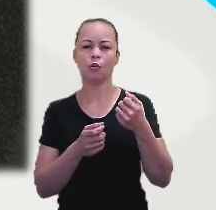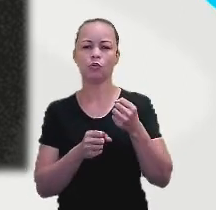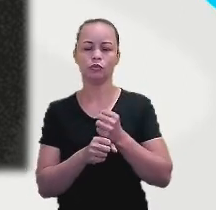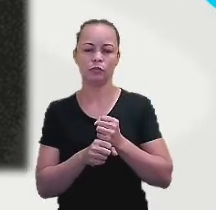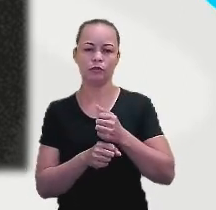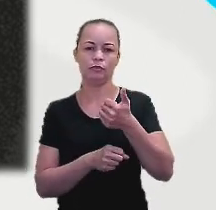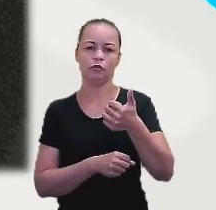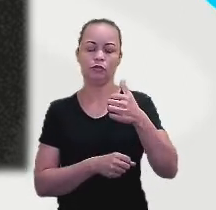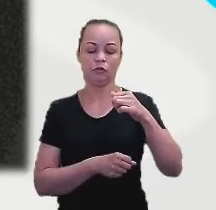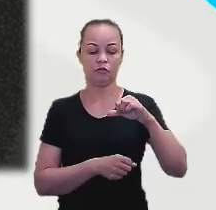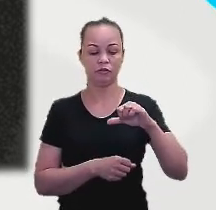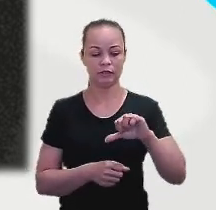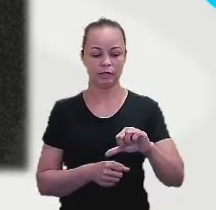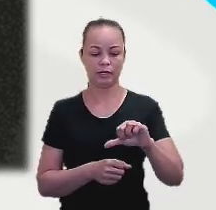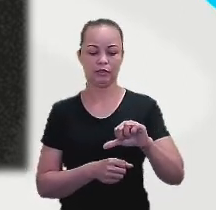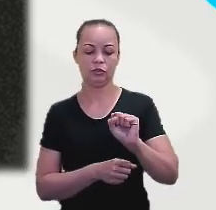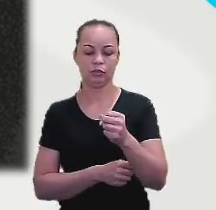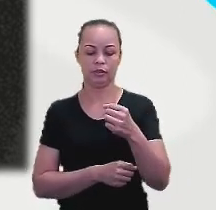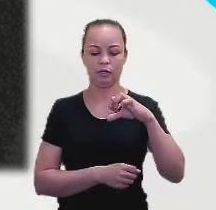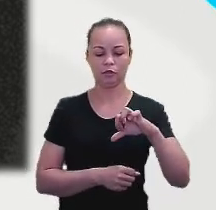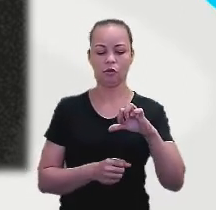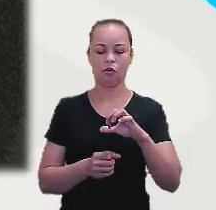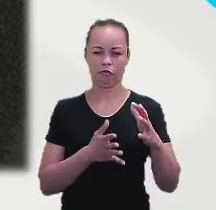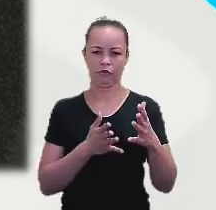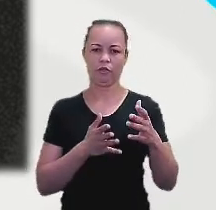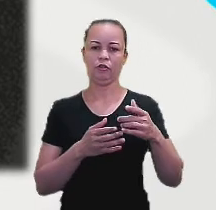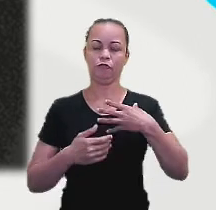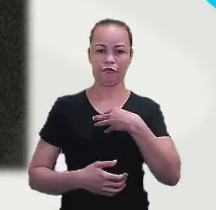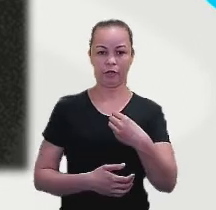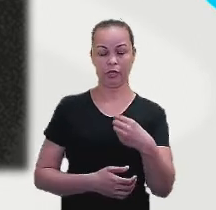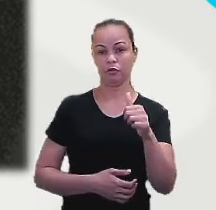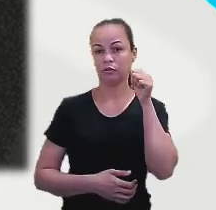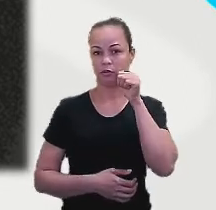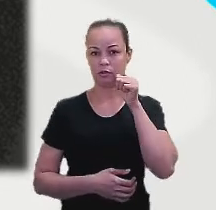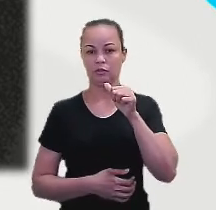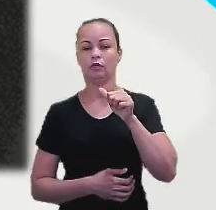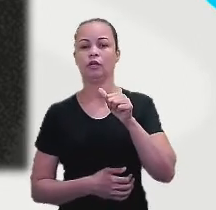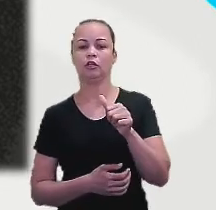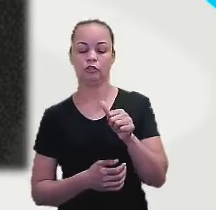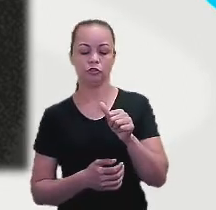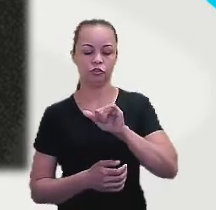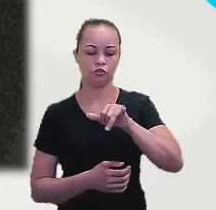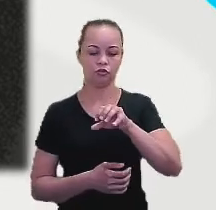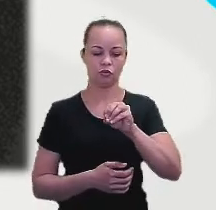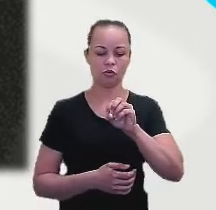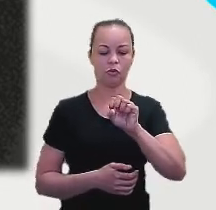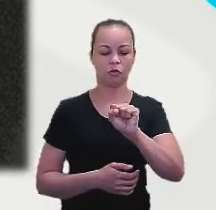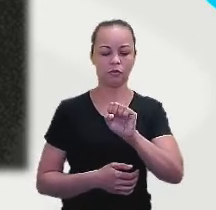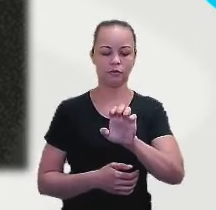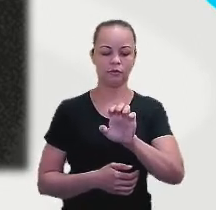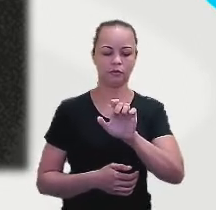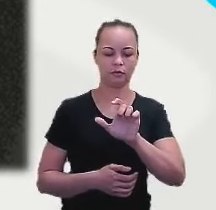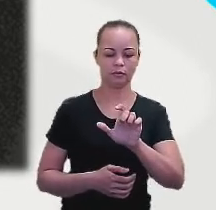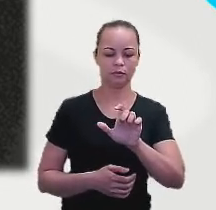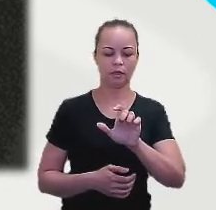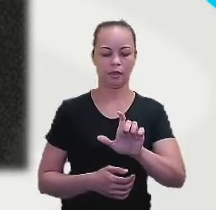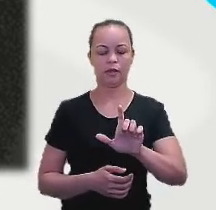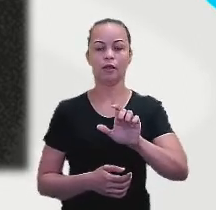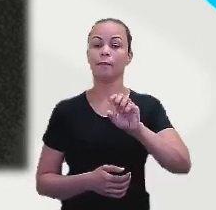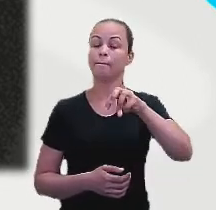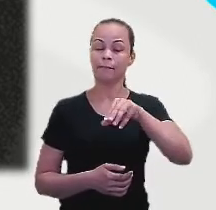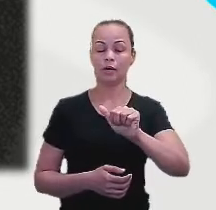1989. Filho de Manuel Hermelindo Ferreira e de Maria Buarque Cavalcante Ferreira, passou parte